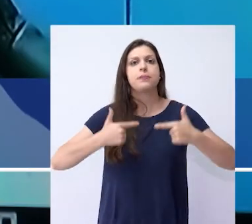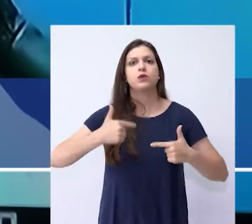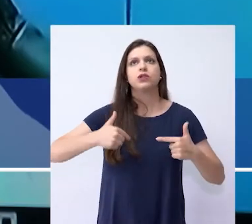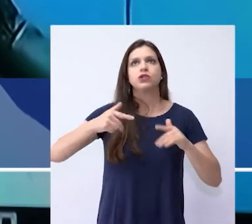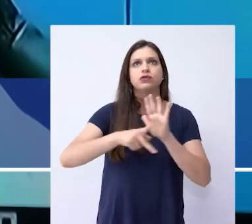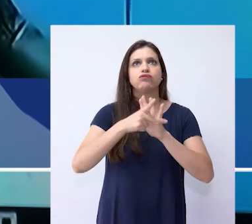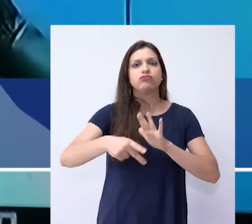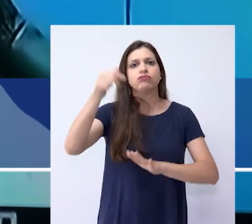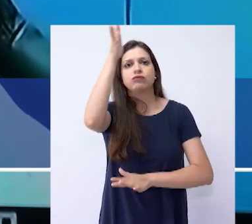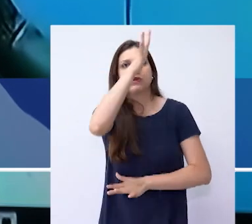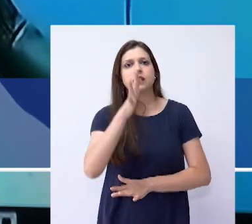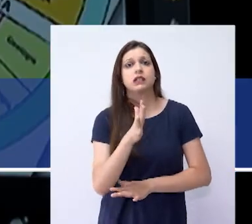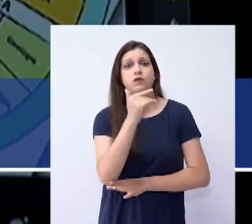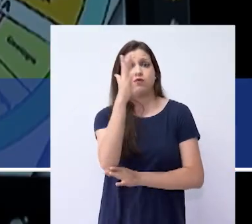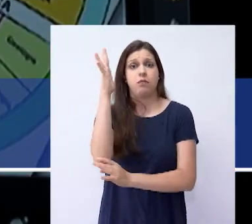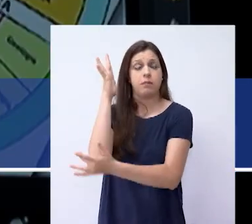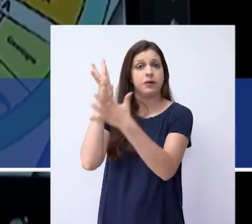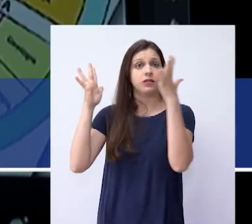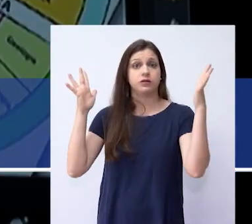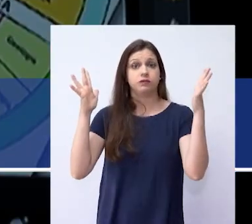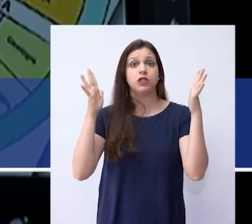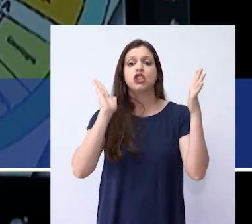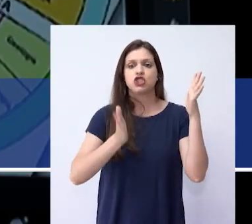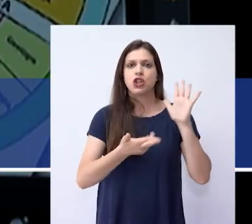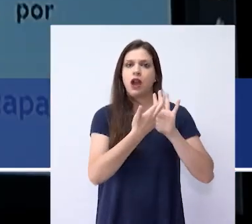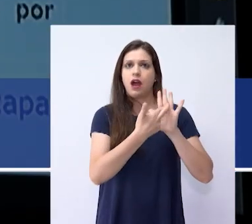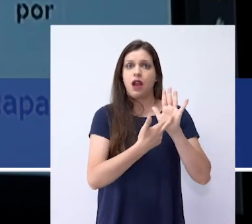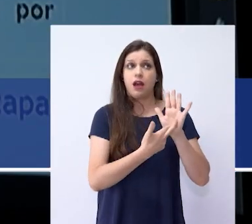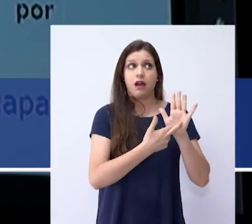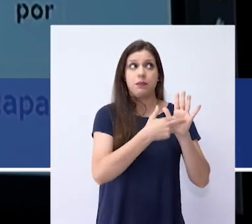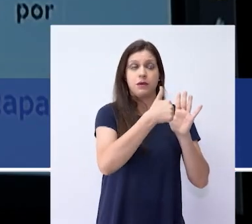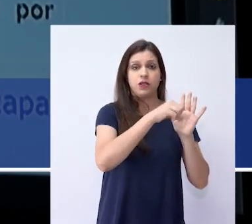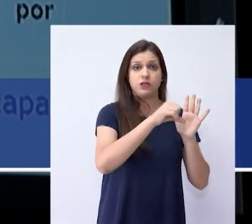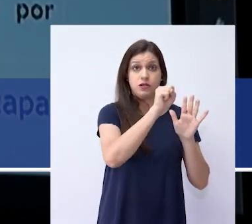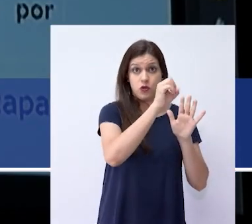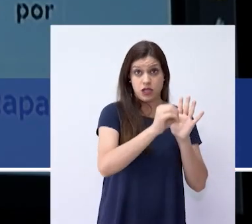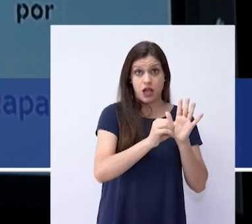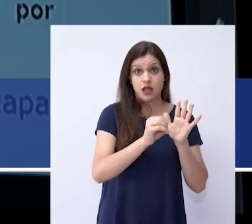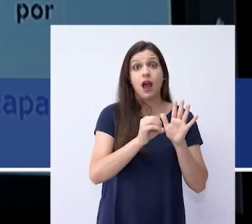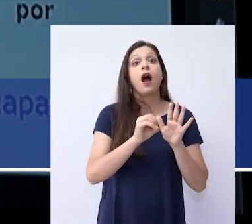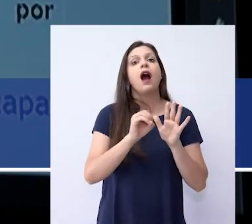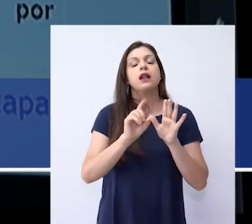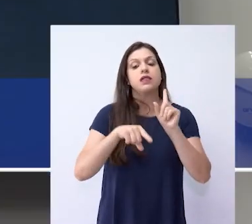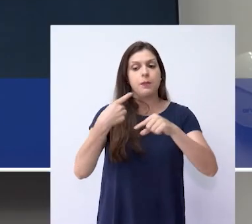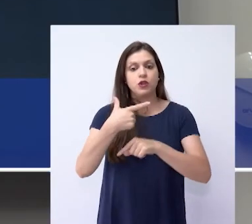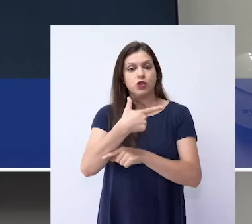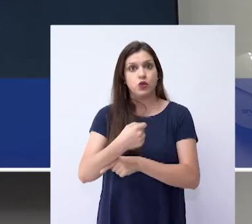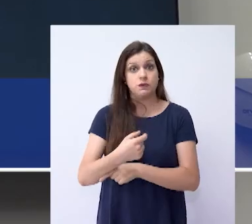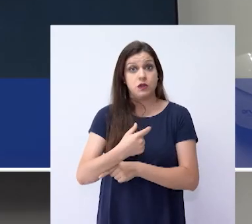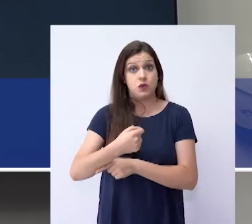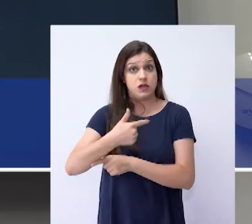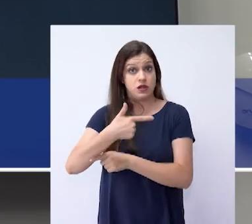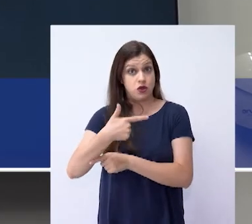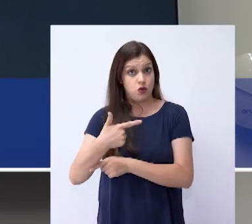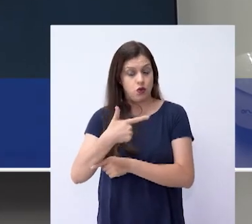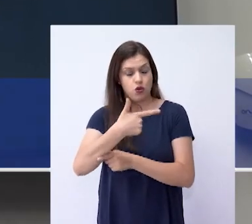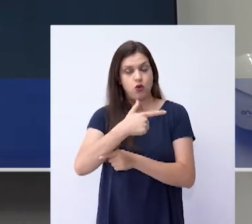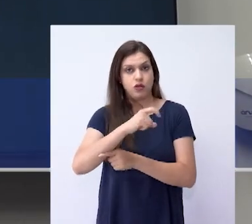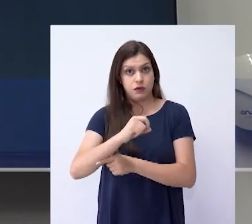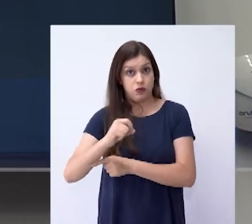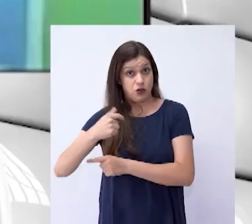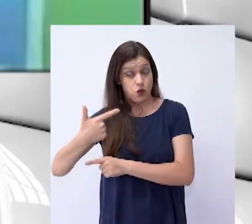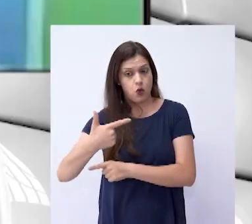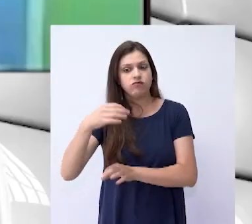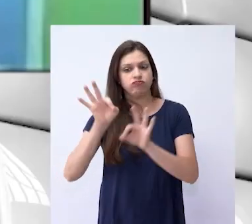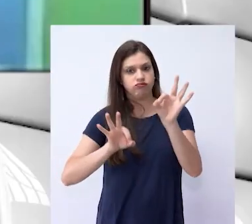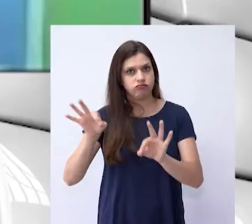Meio Ambiente na década de 80, mas foi regulamentado em sua atual formatação em 2002 e abrange todo o território